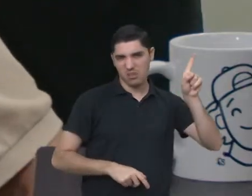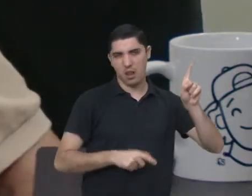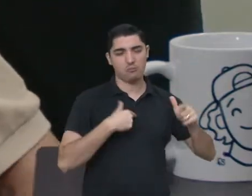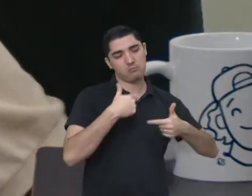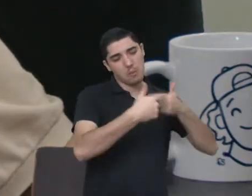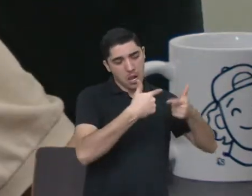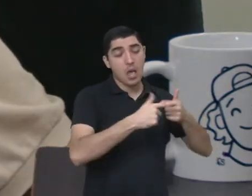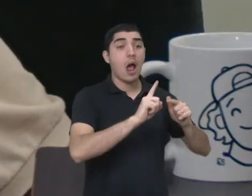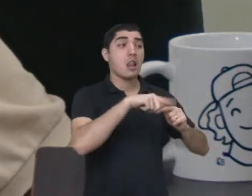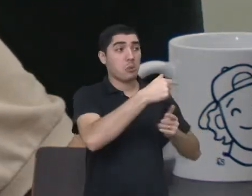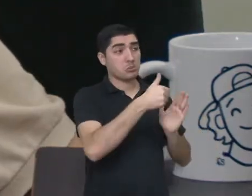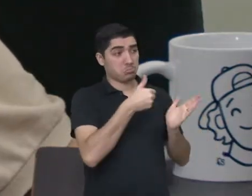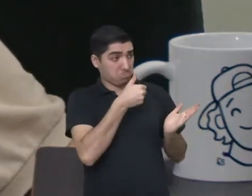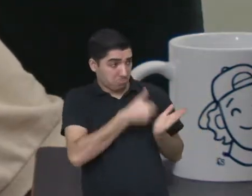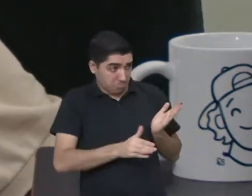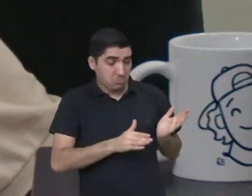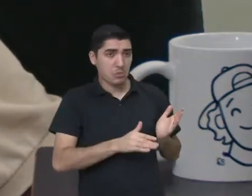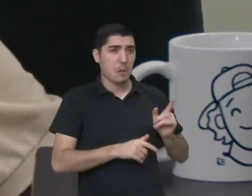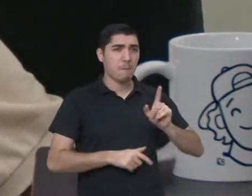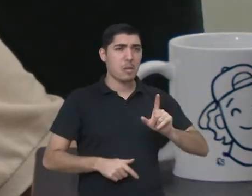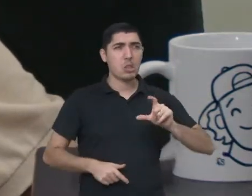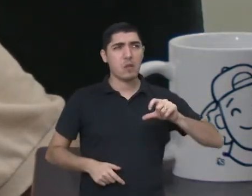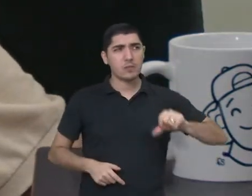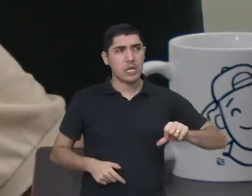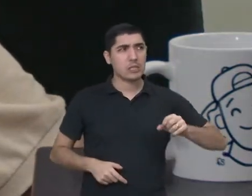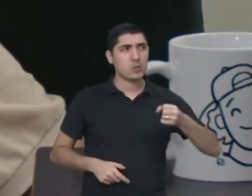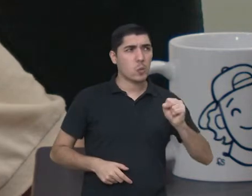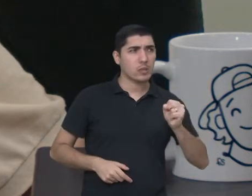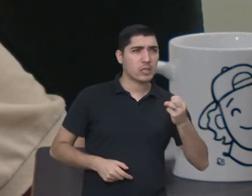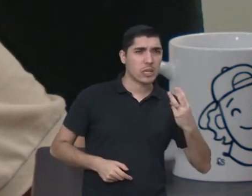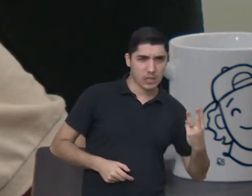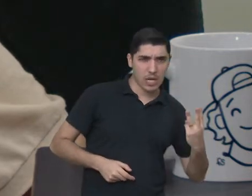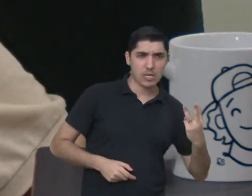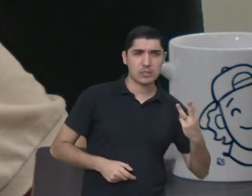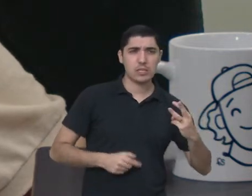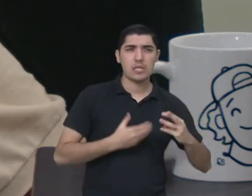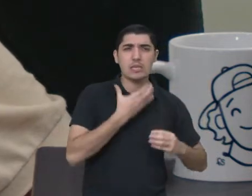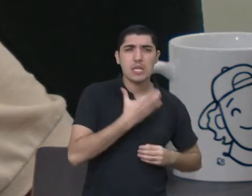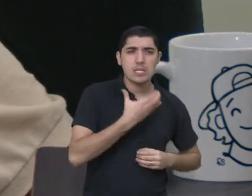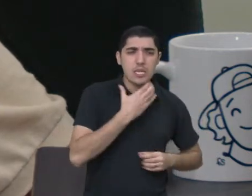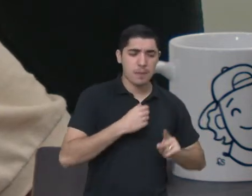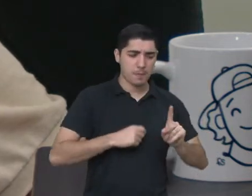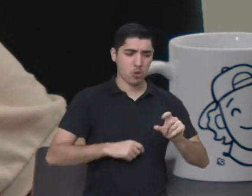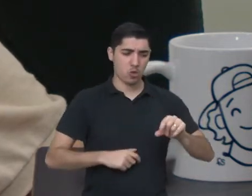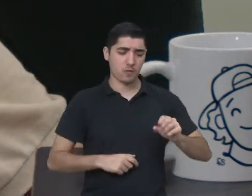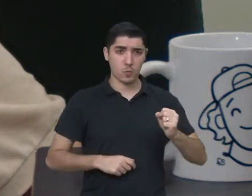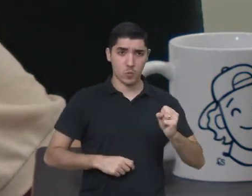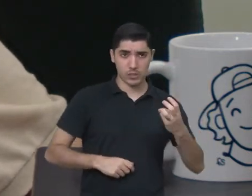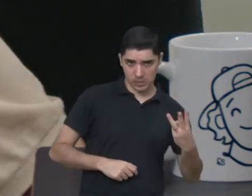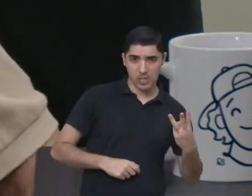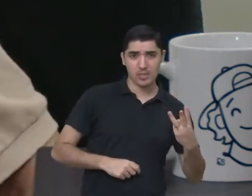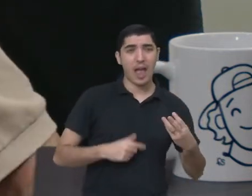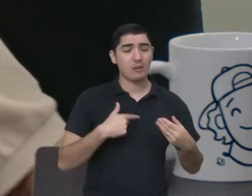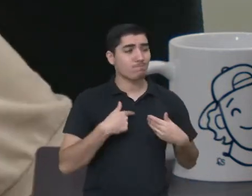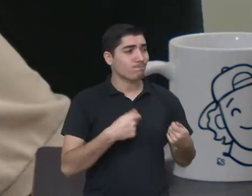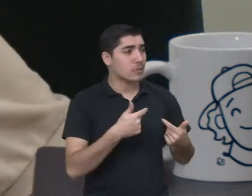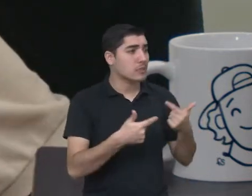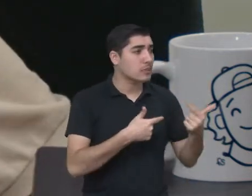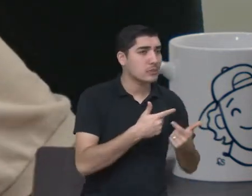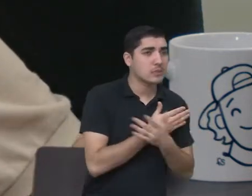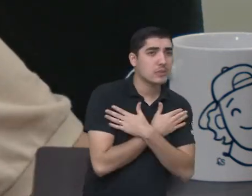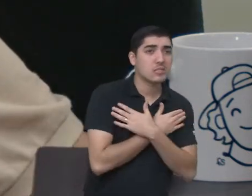família toda, né? E cresceu então em São José. Então você é um cidadão joseense mais do que mineiro, assim? Nasci, não escondo minha idade. Nasci em 52, nós viemos para cá